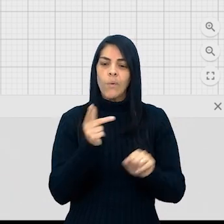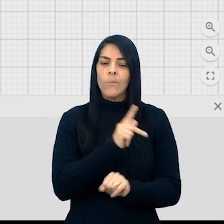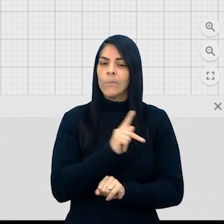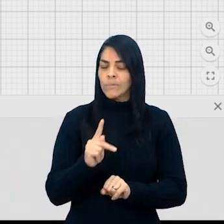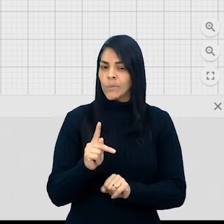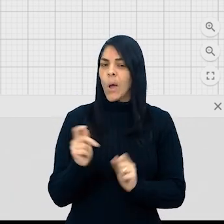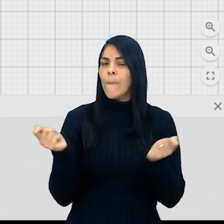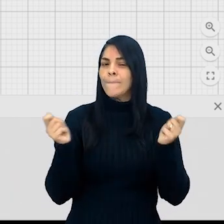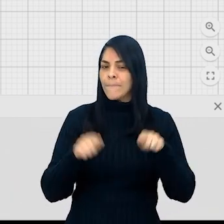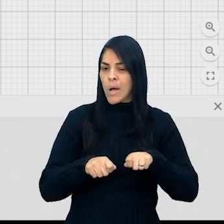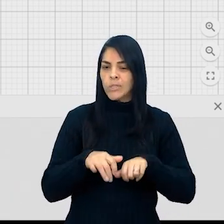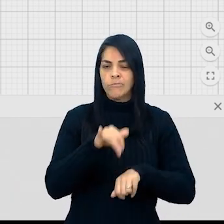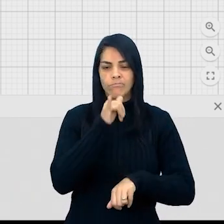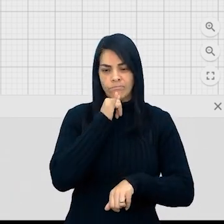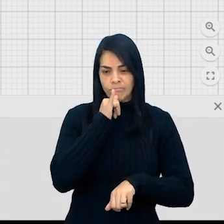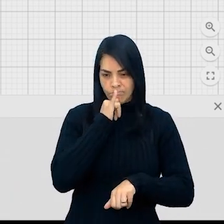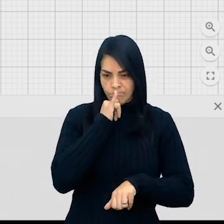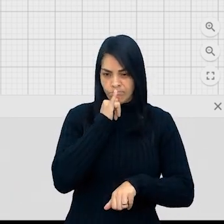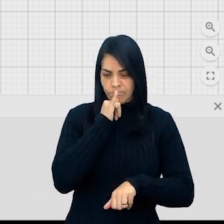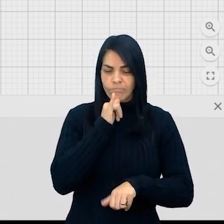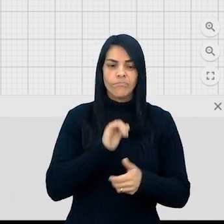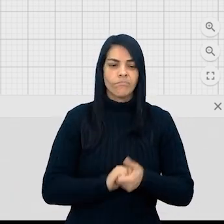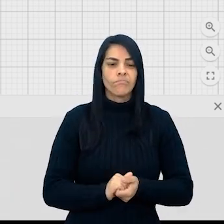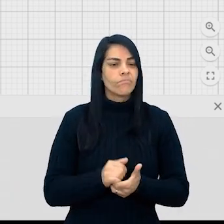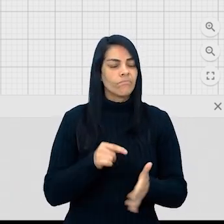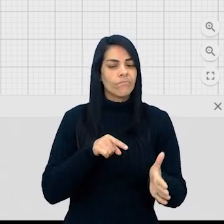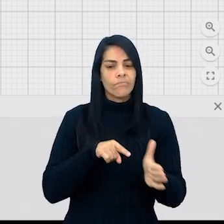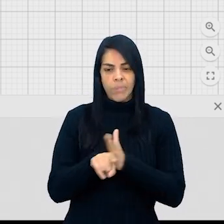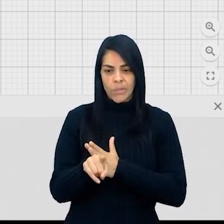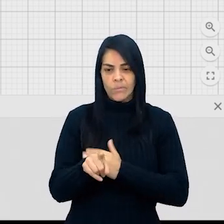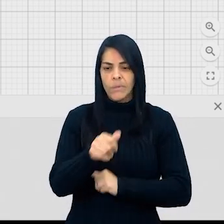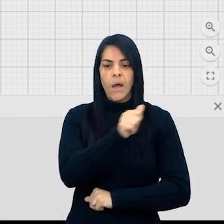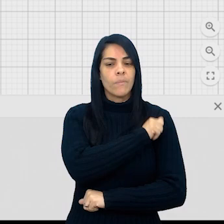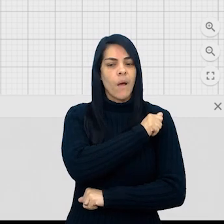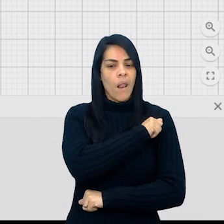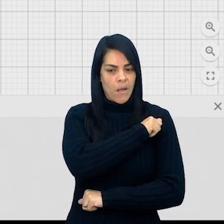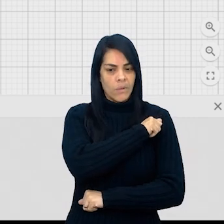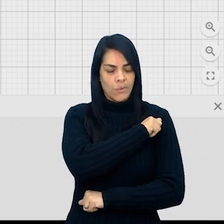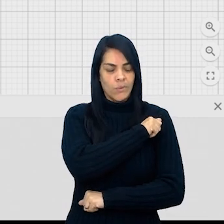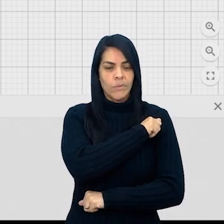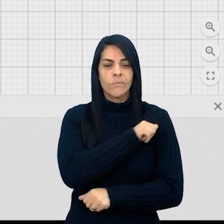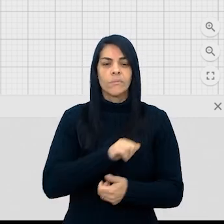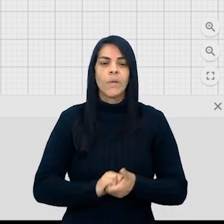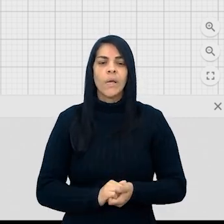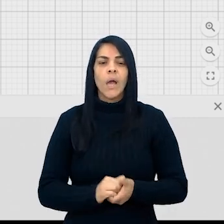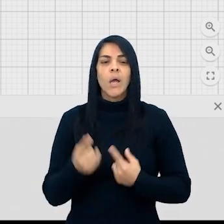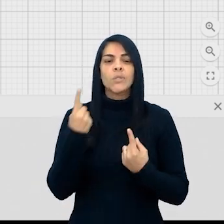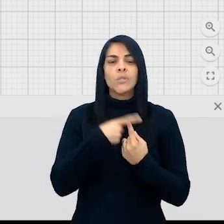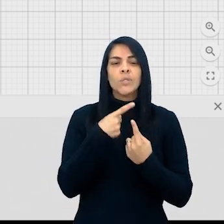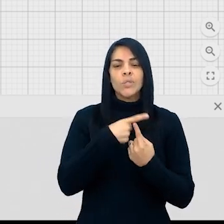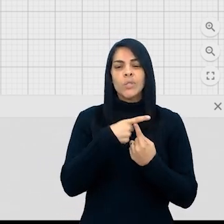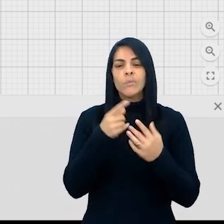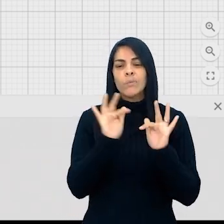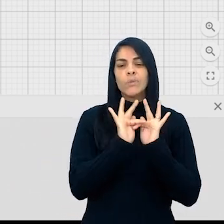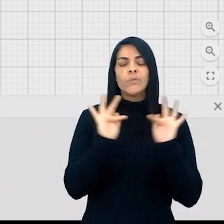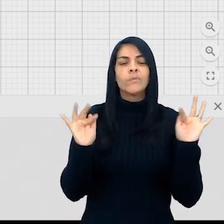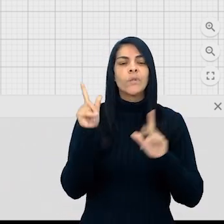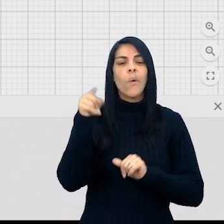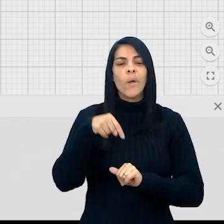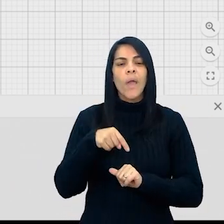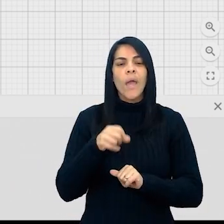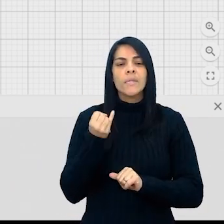ele pode, por exemplo, perguntar ao aluno, fazendo uma pergunta disparadora, que tipo de função que é essa? Se é uma